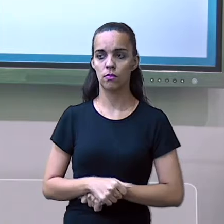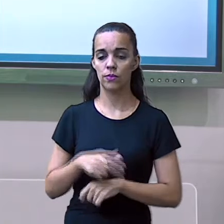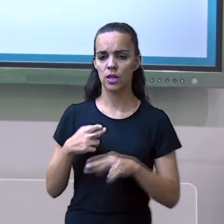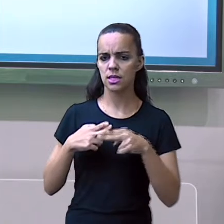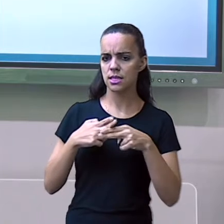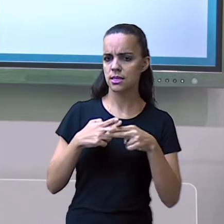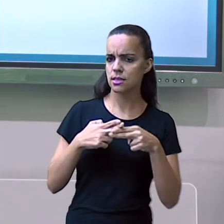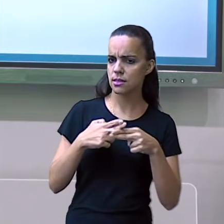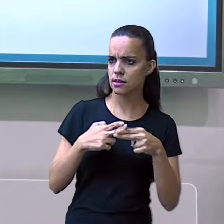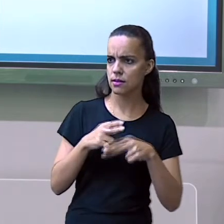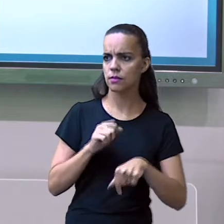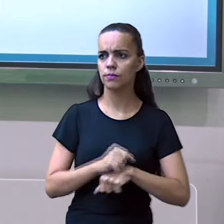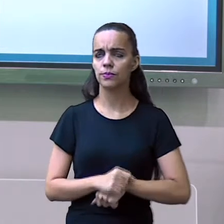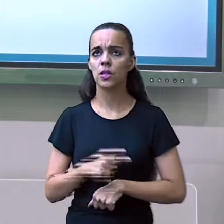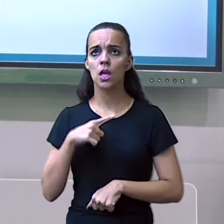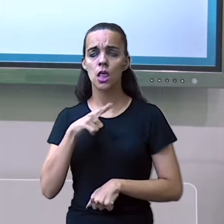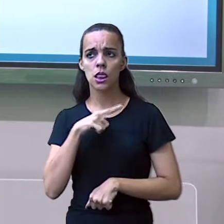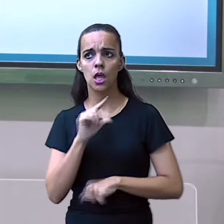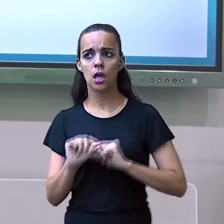tubarão-serra, o